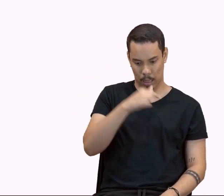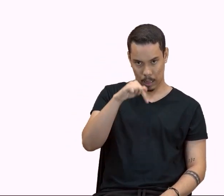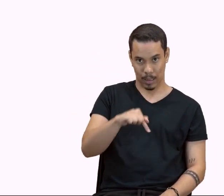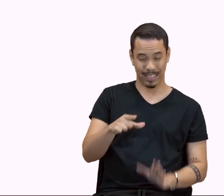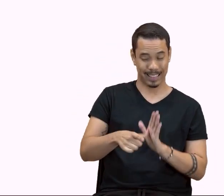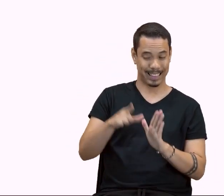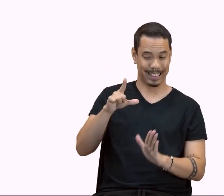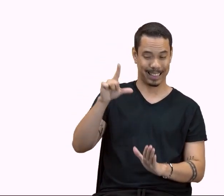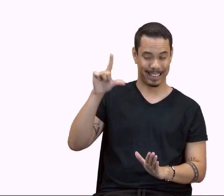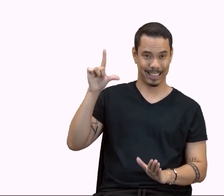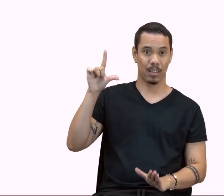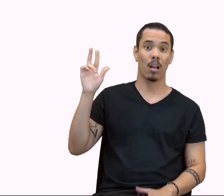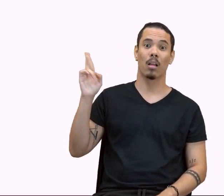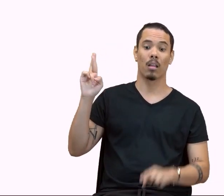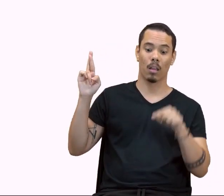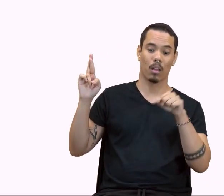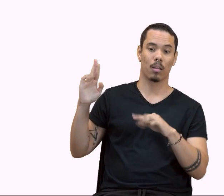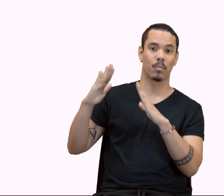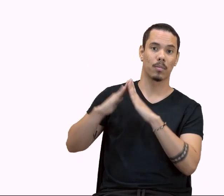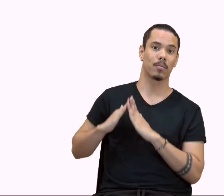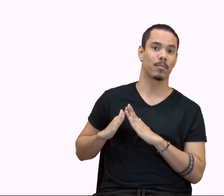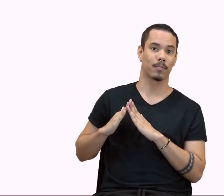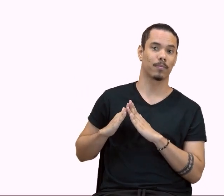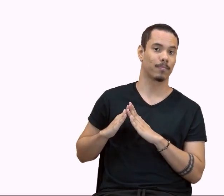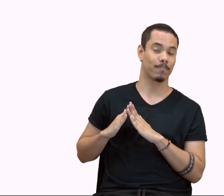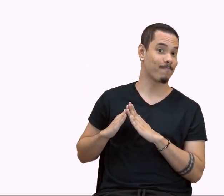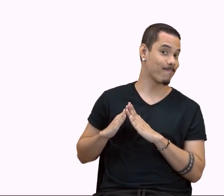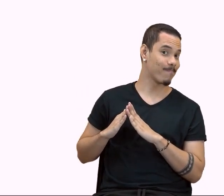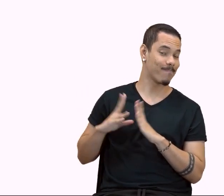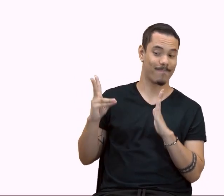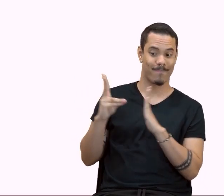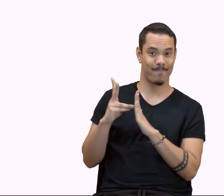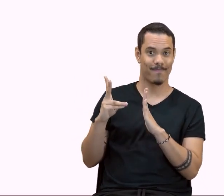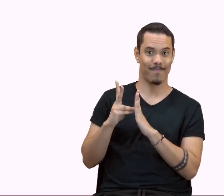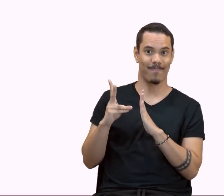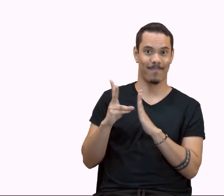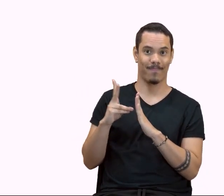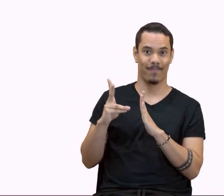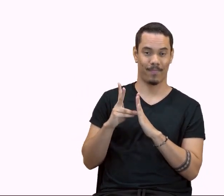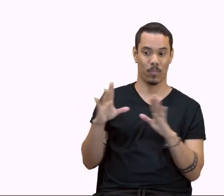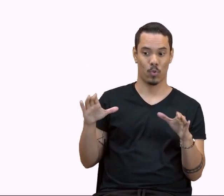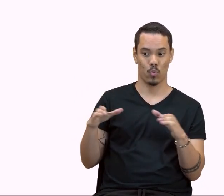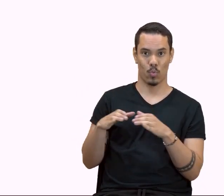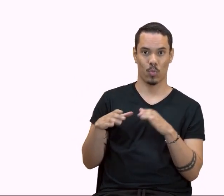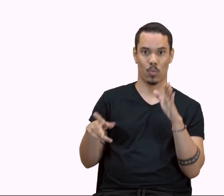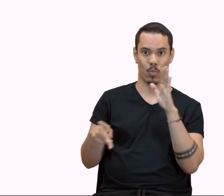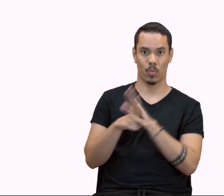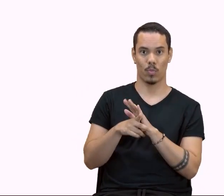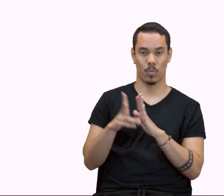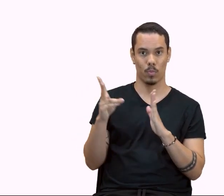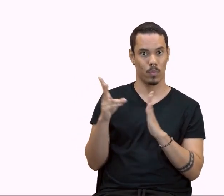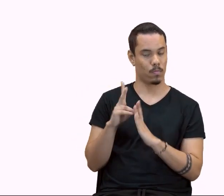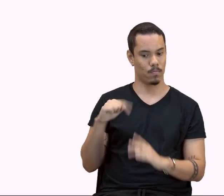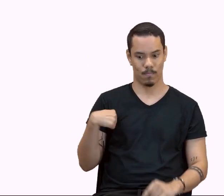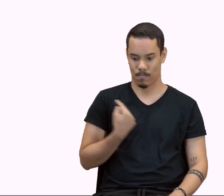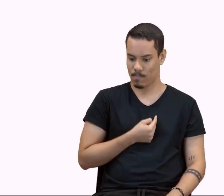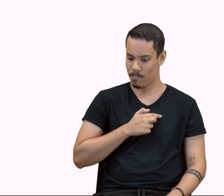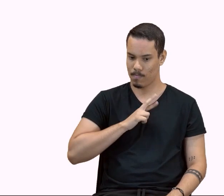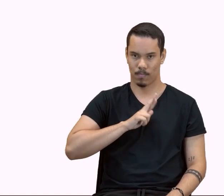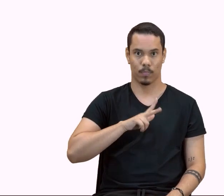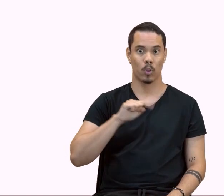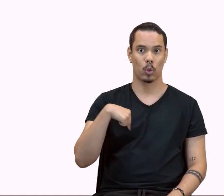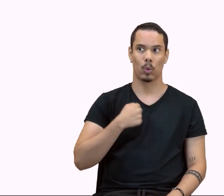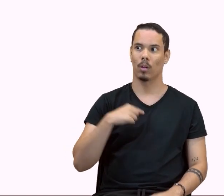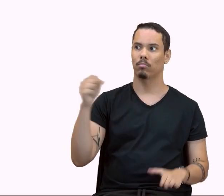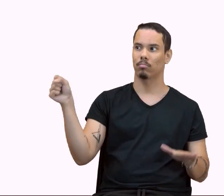de quem eram essas terras todas? Com certeza, Era né? dos indígenas. Certa comunidade, né? Não era nós. Nós que viemos para cá